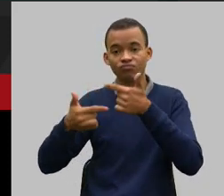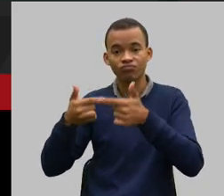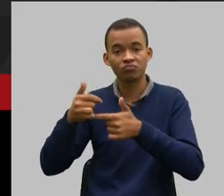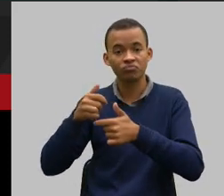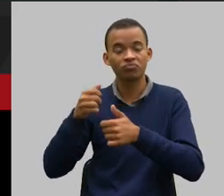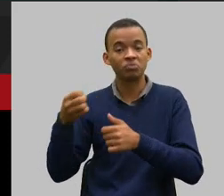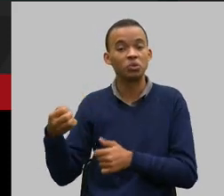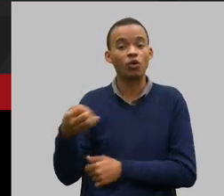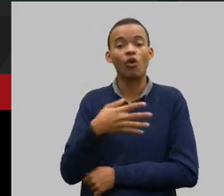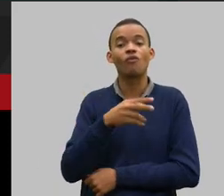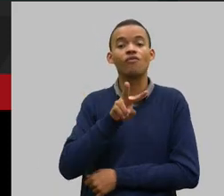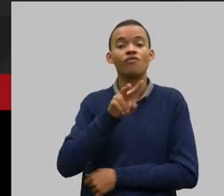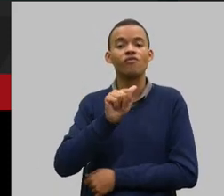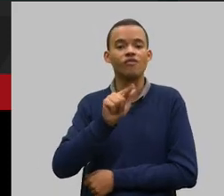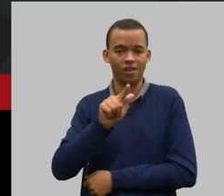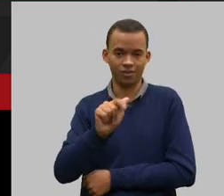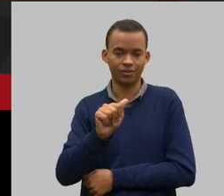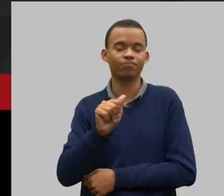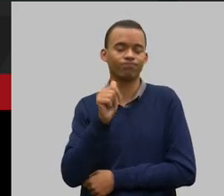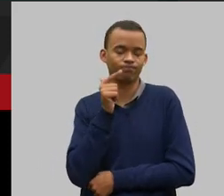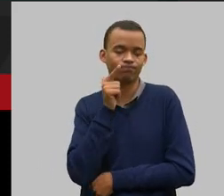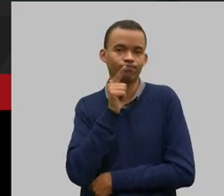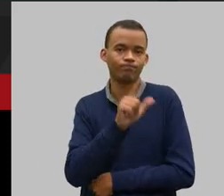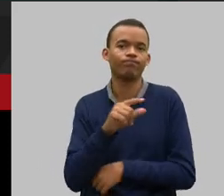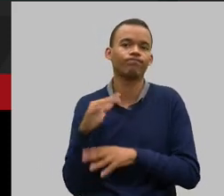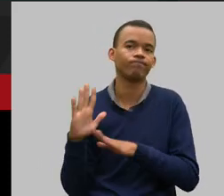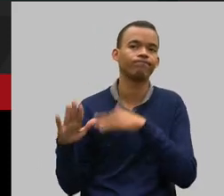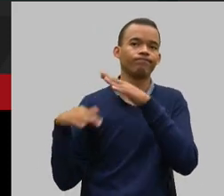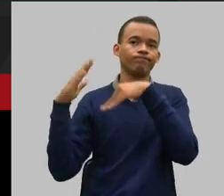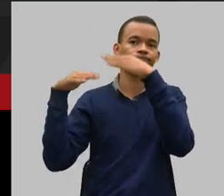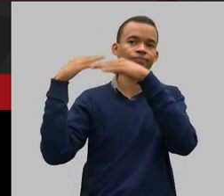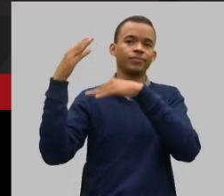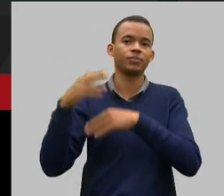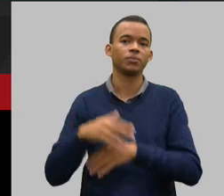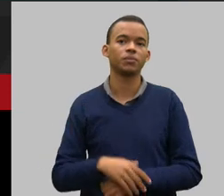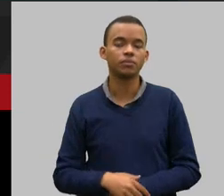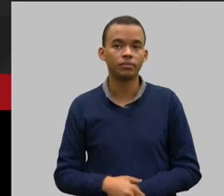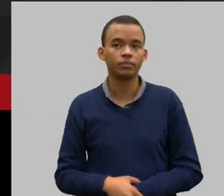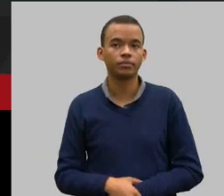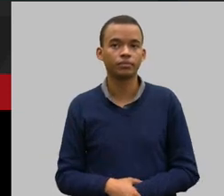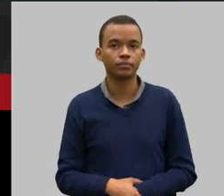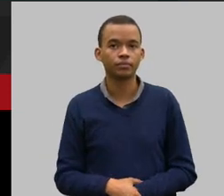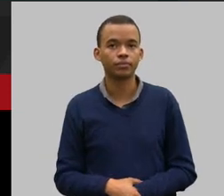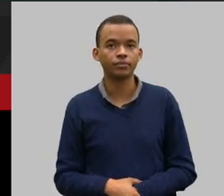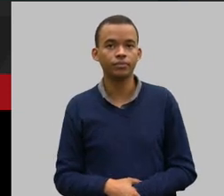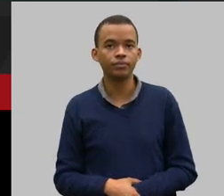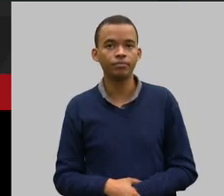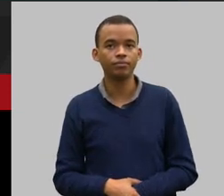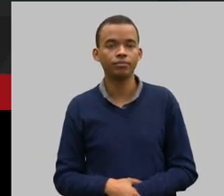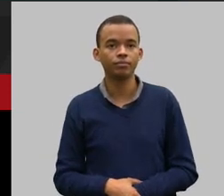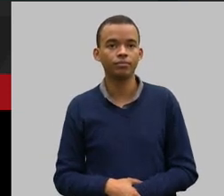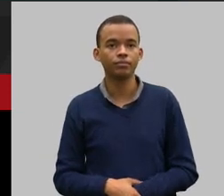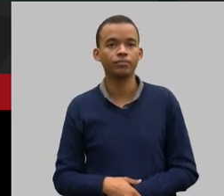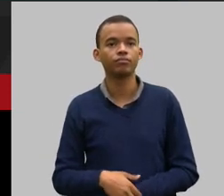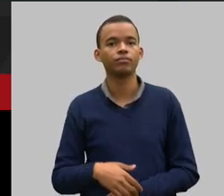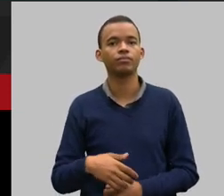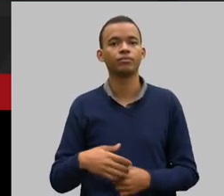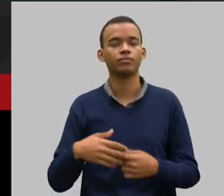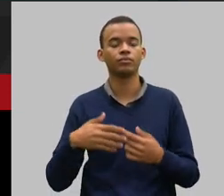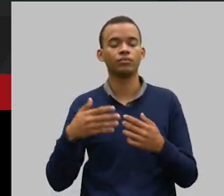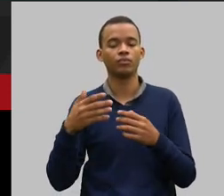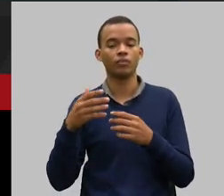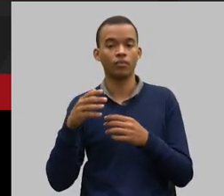resultado histórico também eh volto a dizer que antes da gestão do governador romeuzema